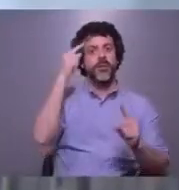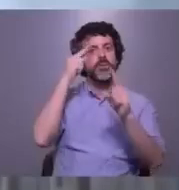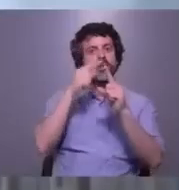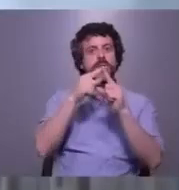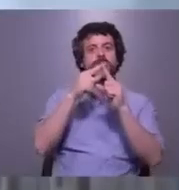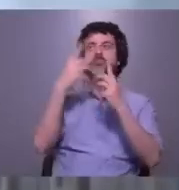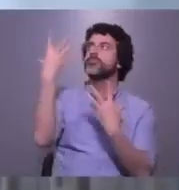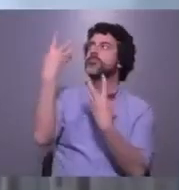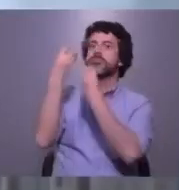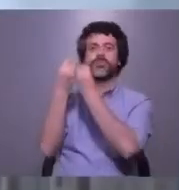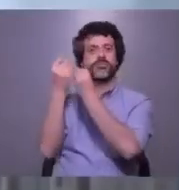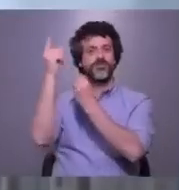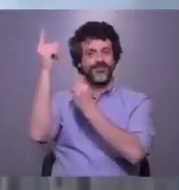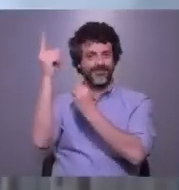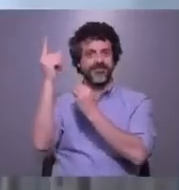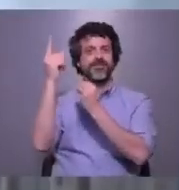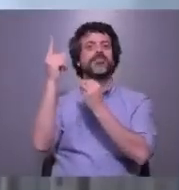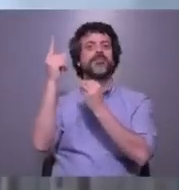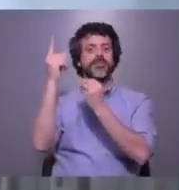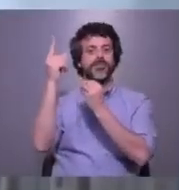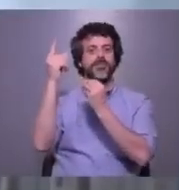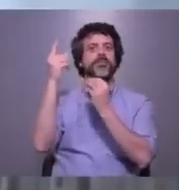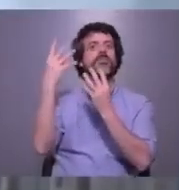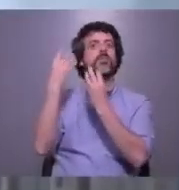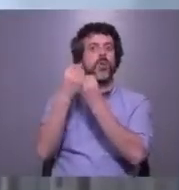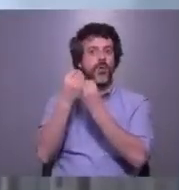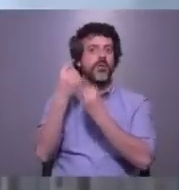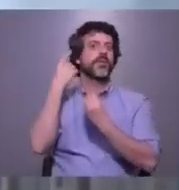E só depois é que faz sentido falarmos de envio.